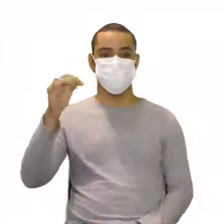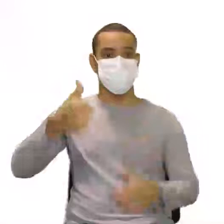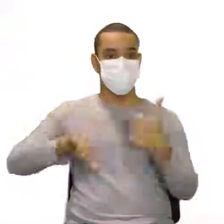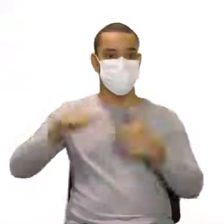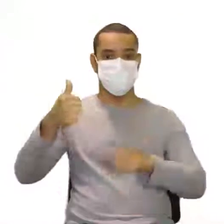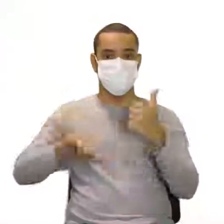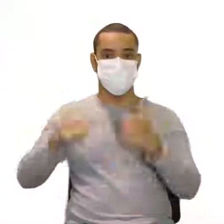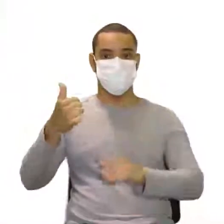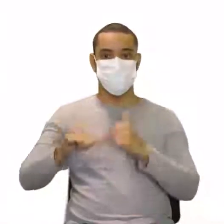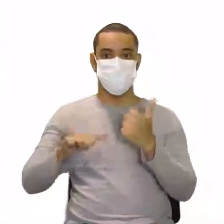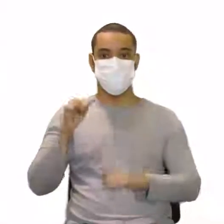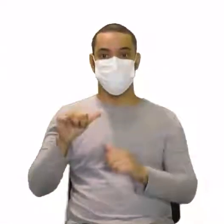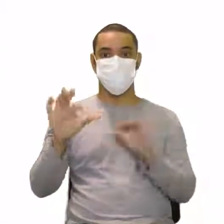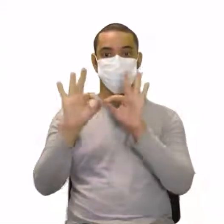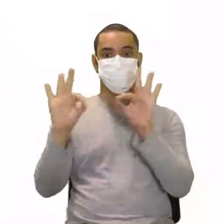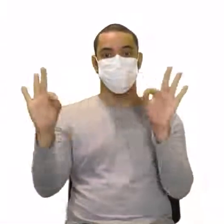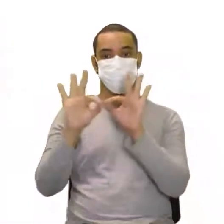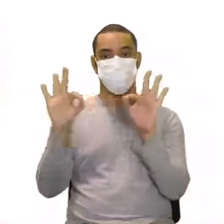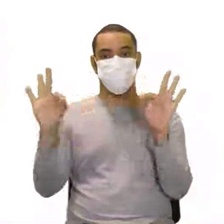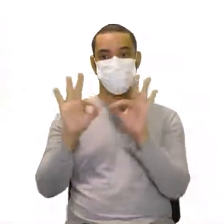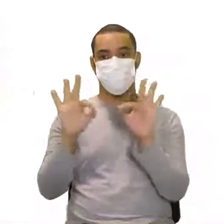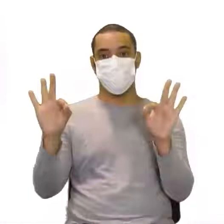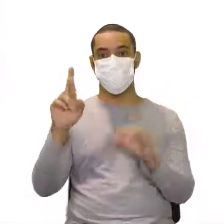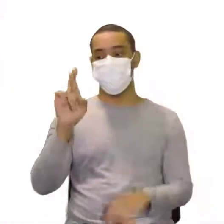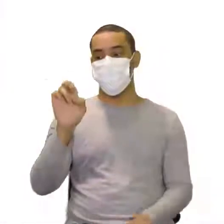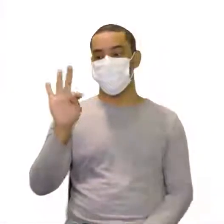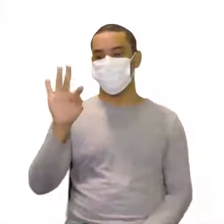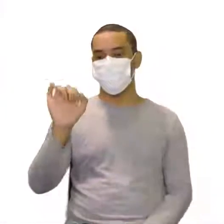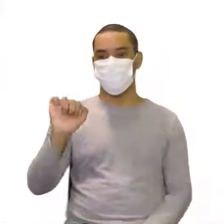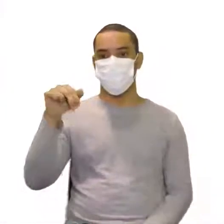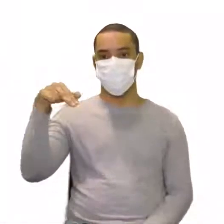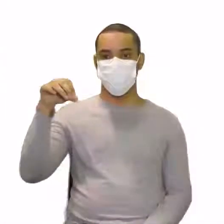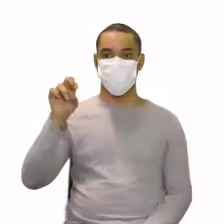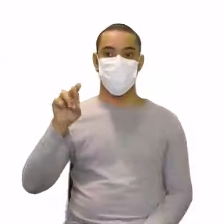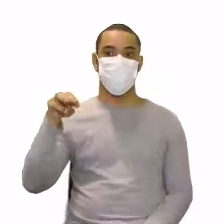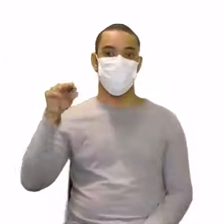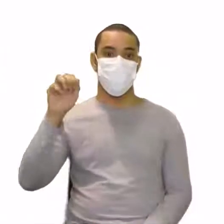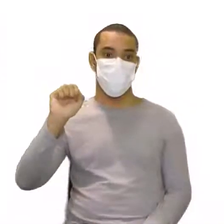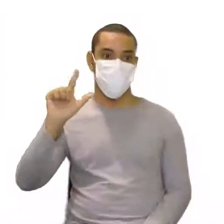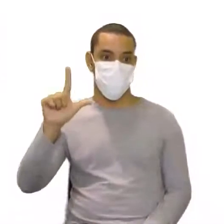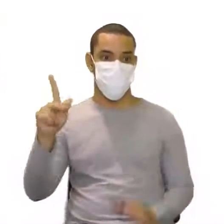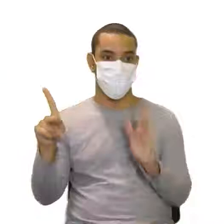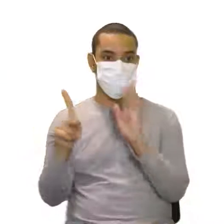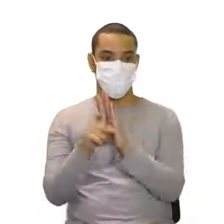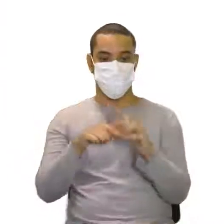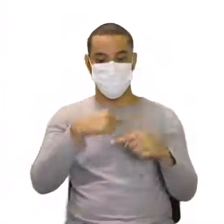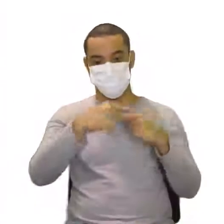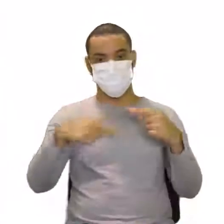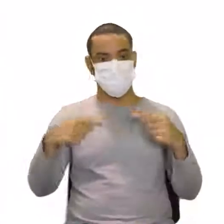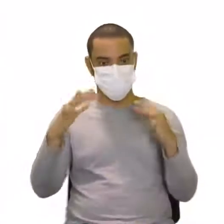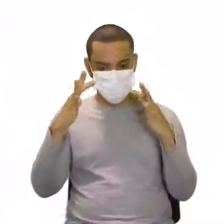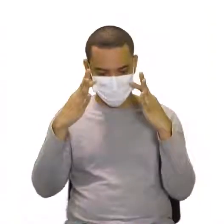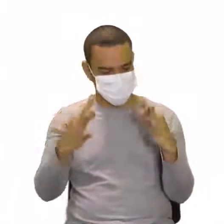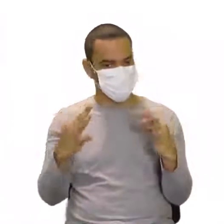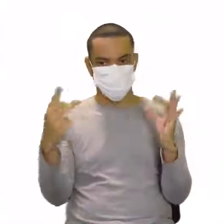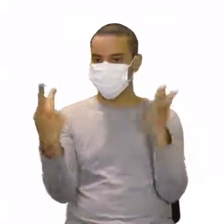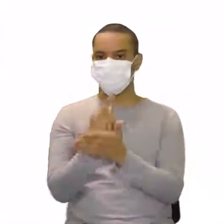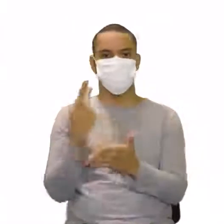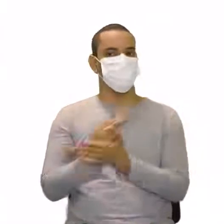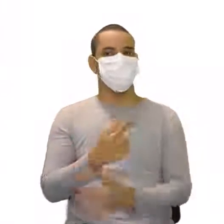analisando esta frase aqui, ó, reta normal ao plano da espira. Prestou atenção, não vai errar a